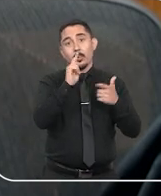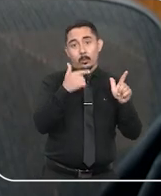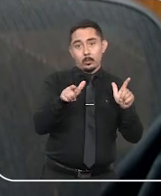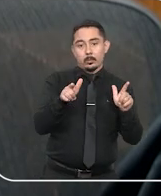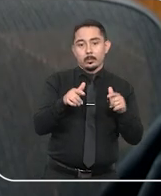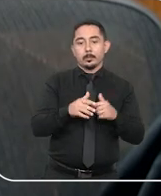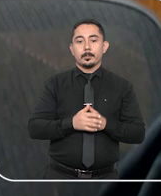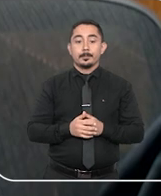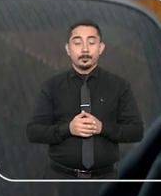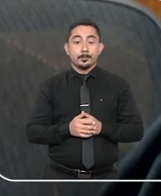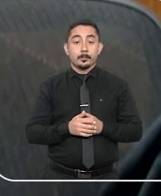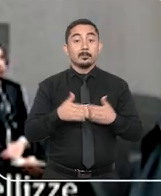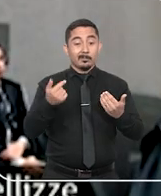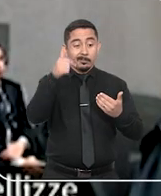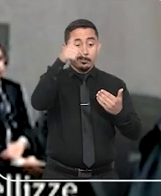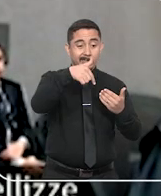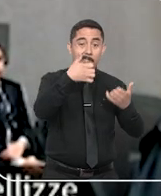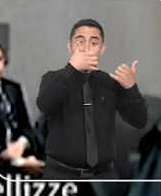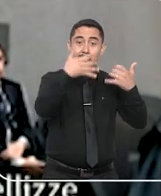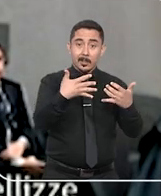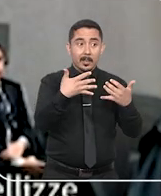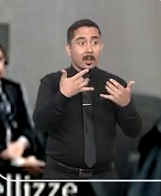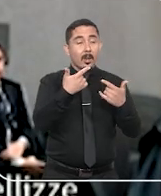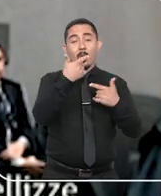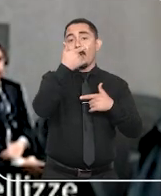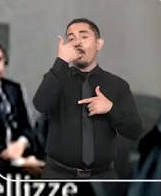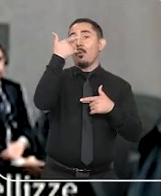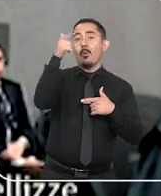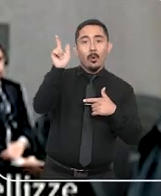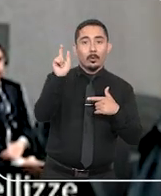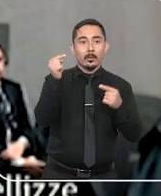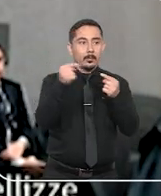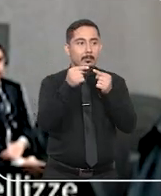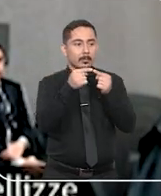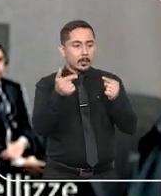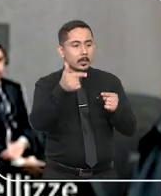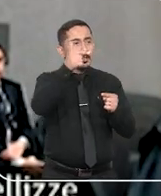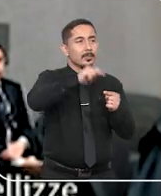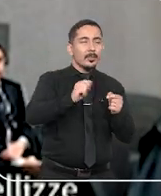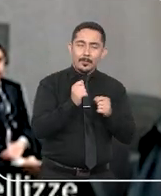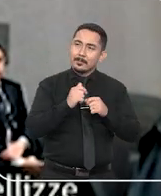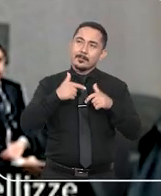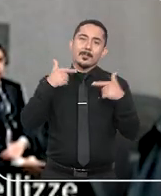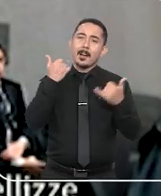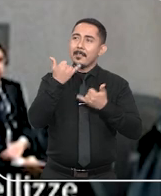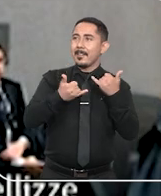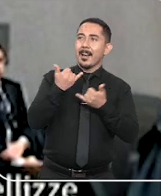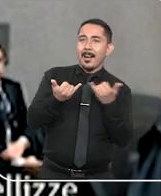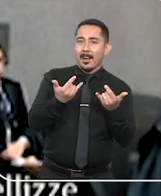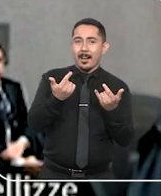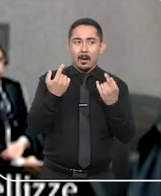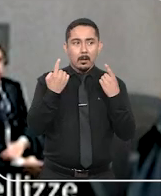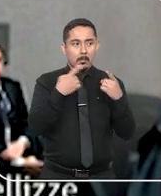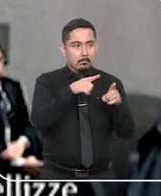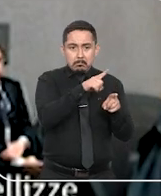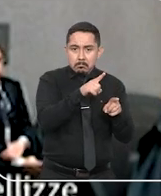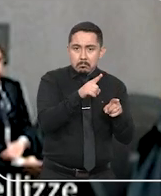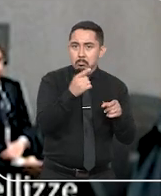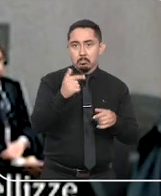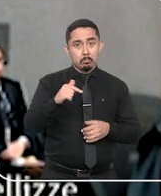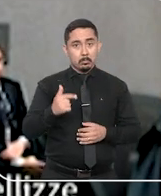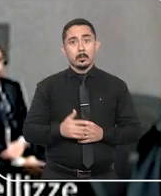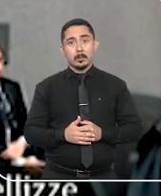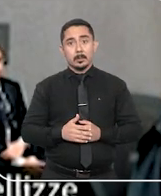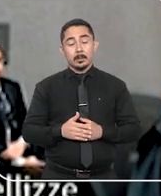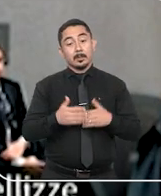que independem de autorização. Mas, na hipótese, não ficou demonstrada uma releitura humorística ou cômica da